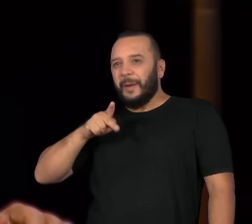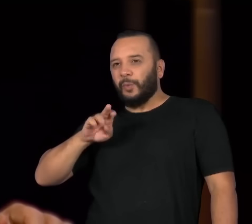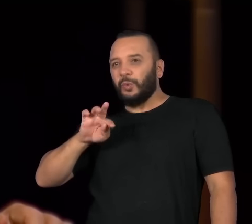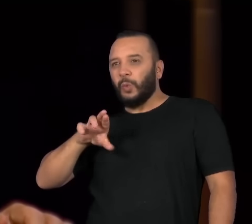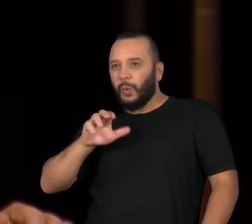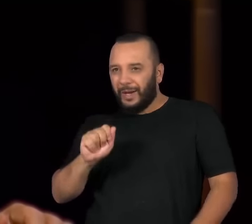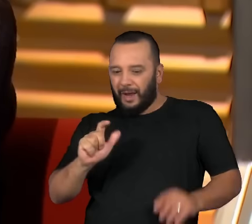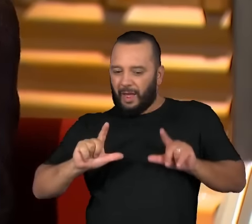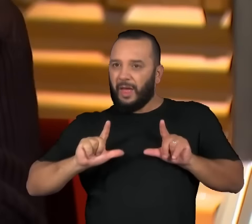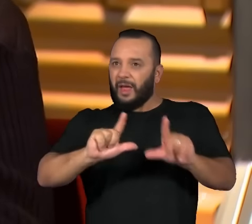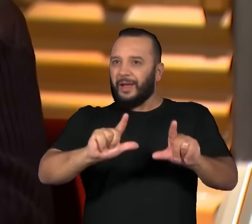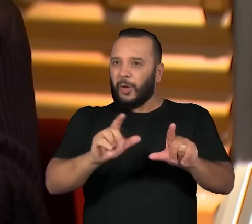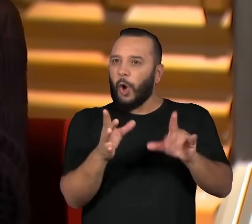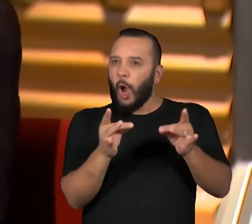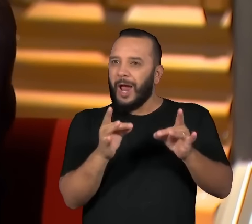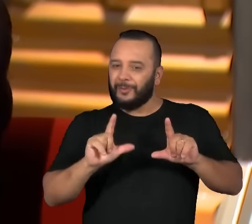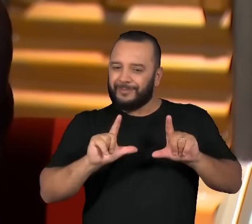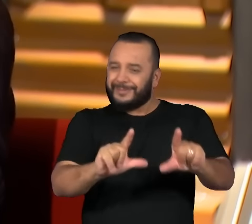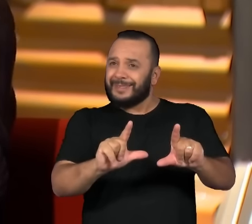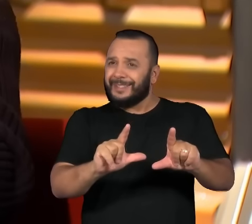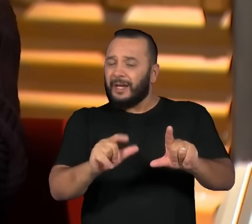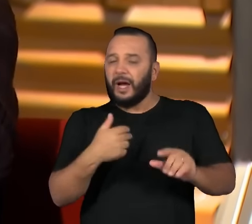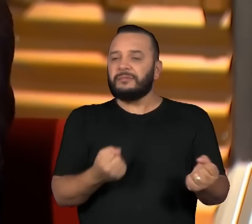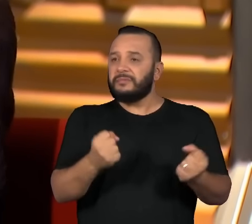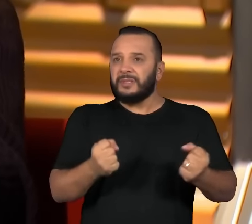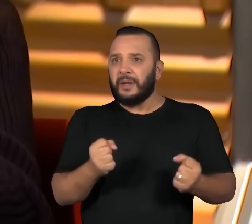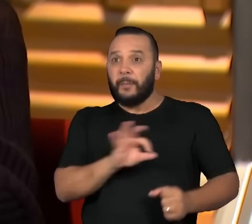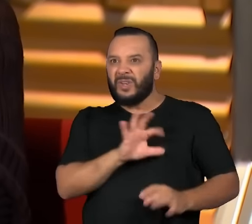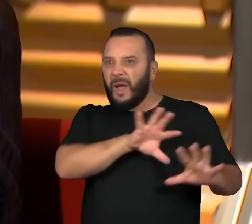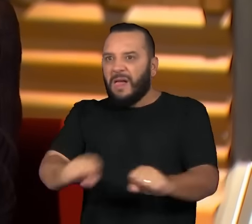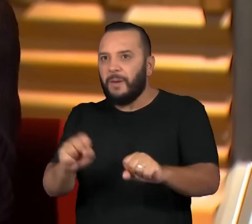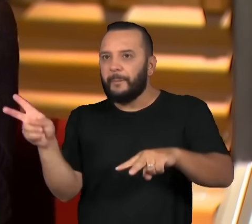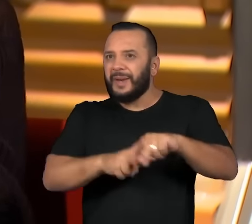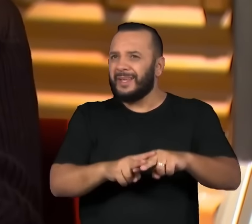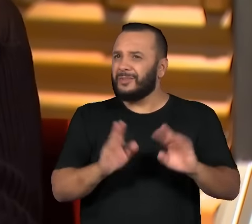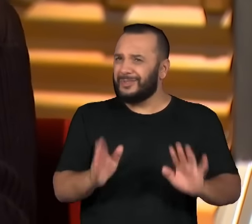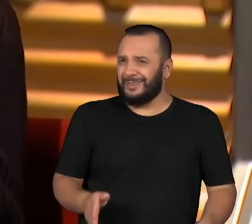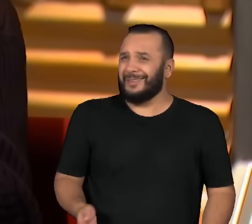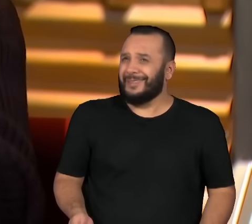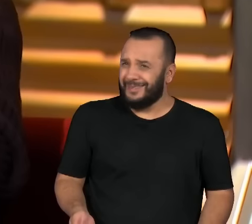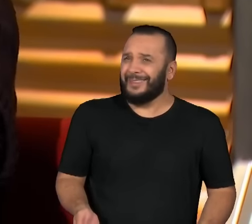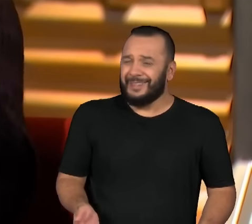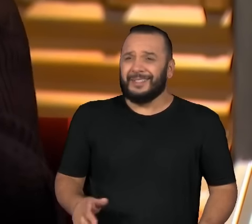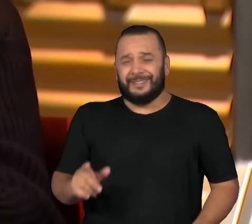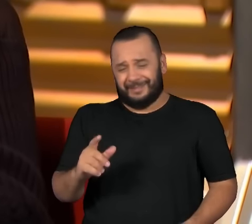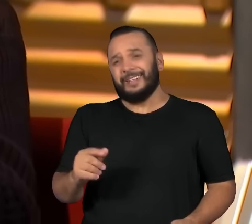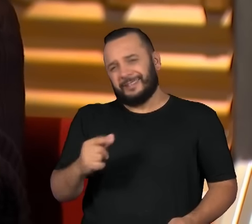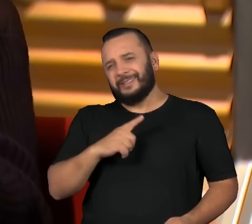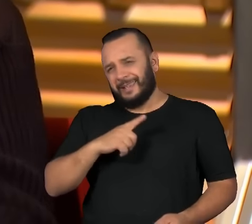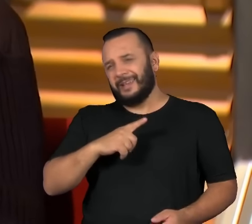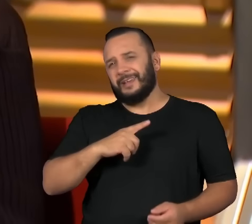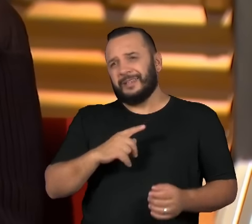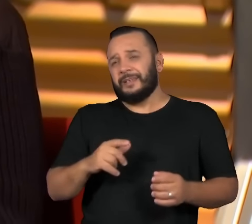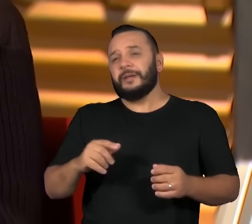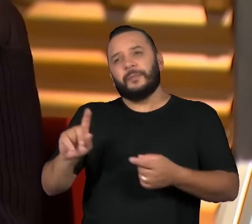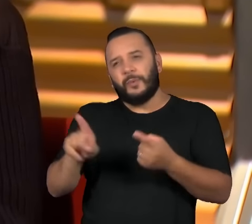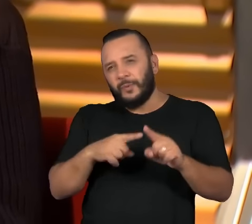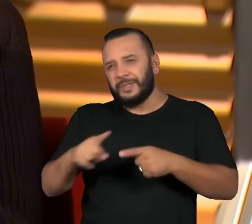Irã, E chega, né? Eles têm lá a fitinha, ou sei lá, alguma gravação do Arise ou do KZD, as músicas que